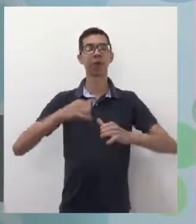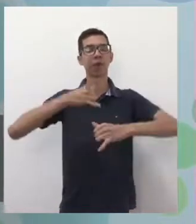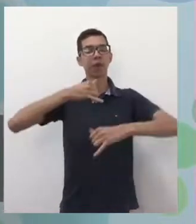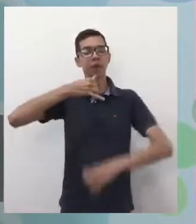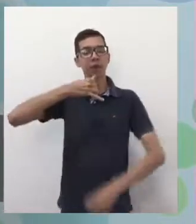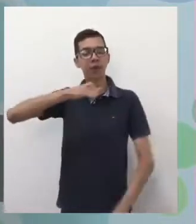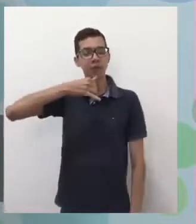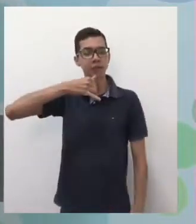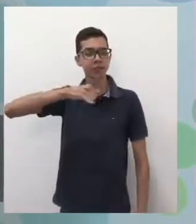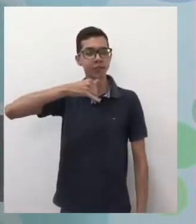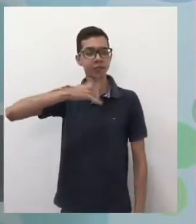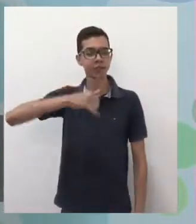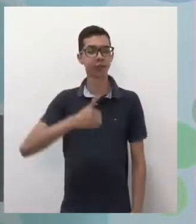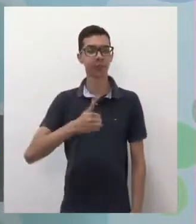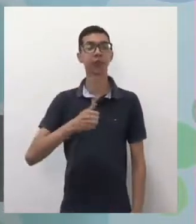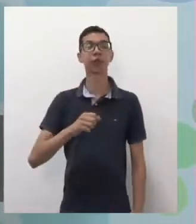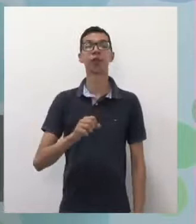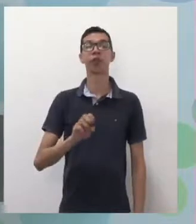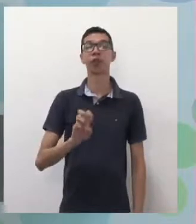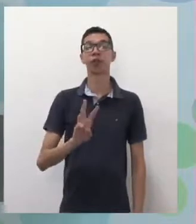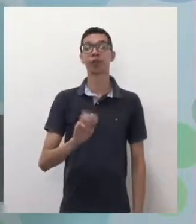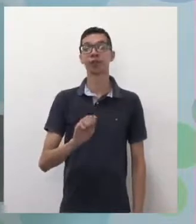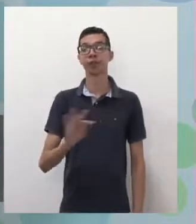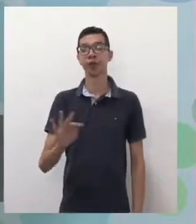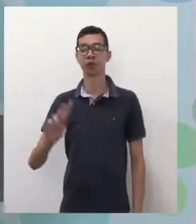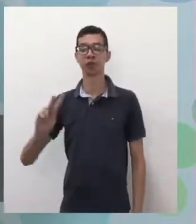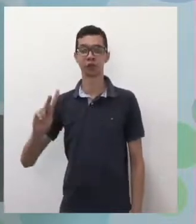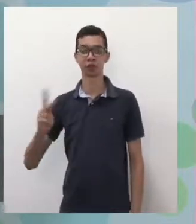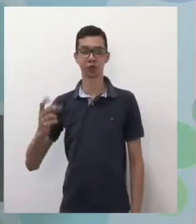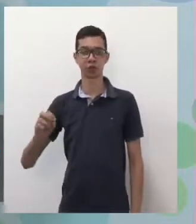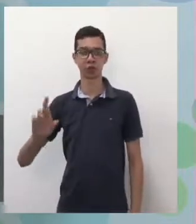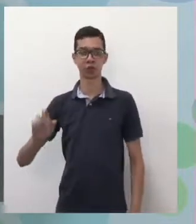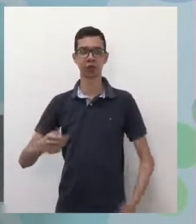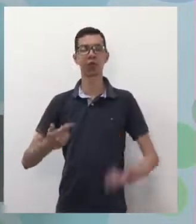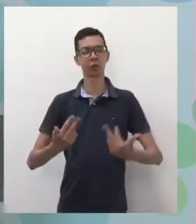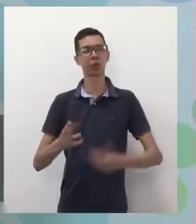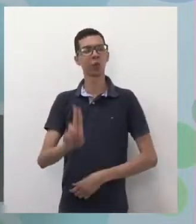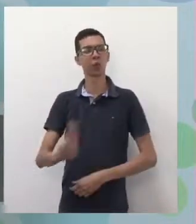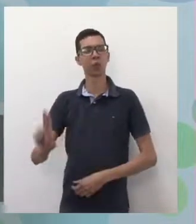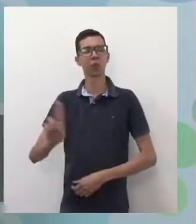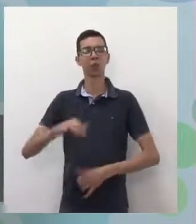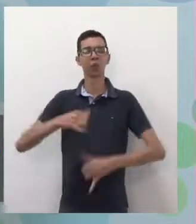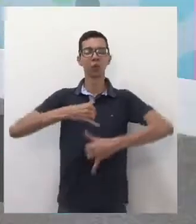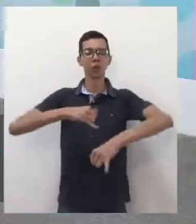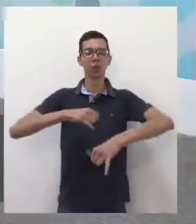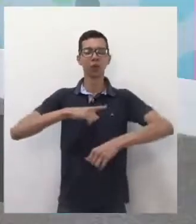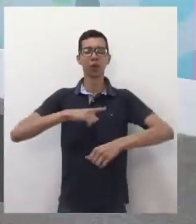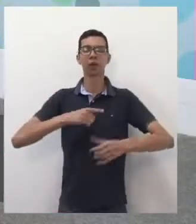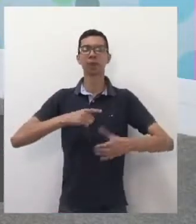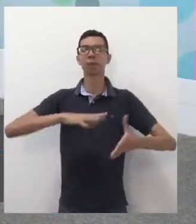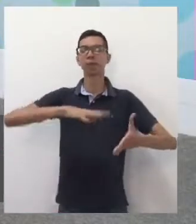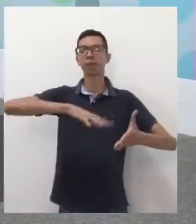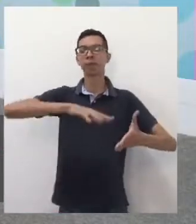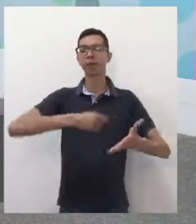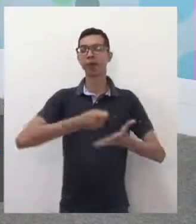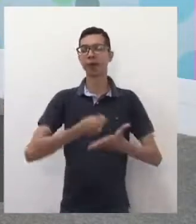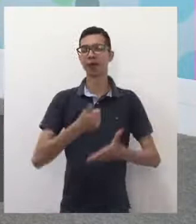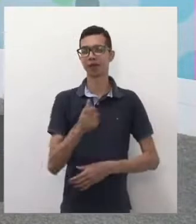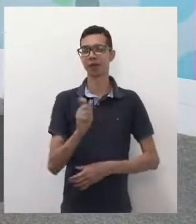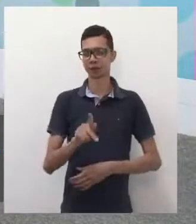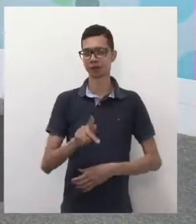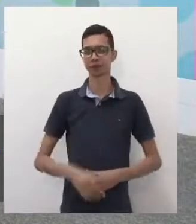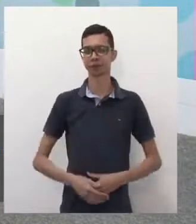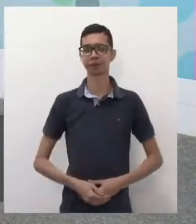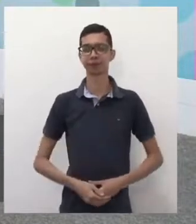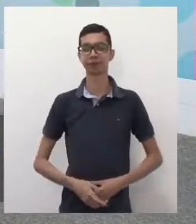unidade de energia e watt-hora, ela está diretamente ligada ao consumo elétrico que está lá na conta de luz. E eu vou te dar uma mãozinha, na